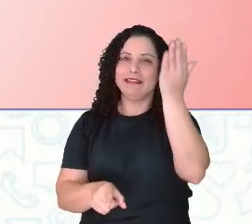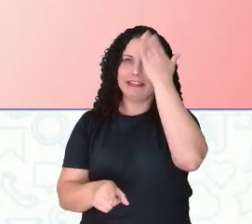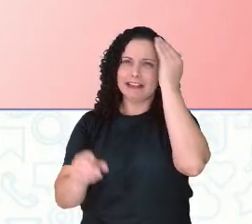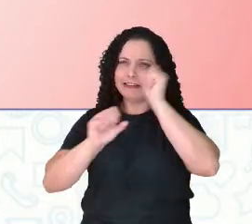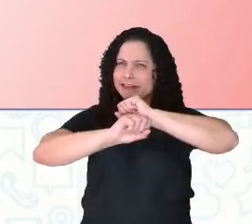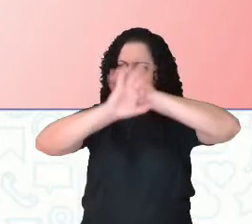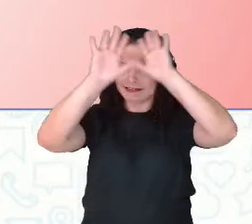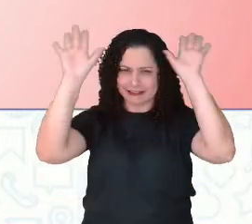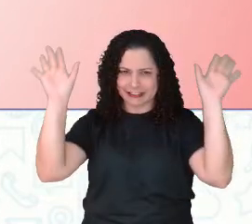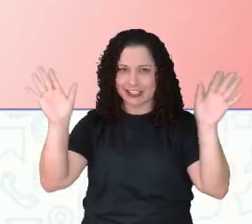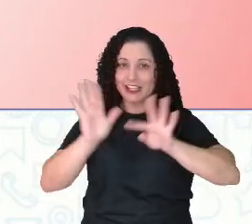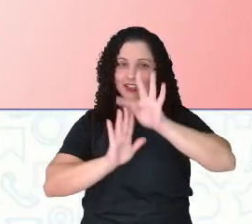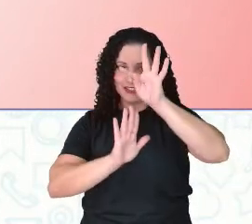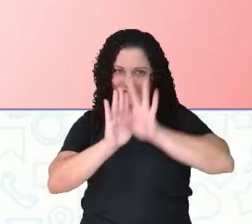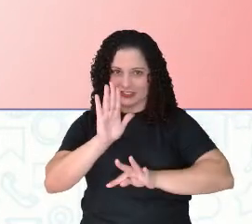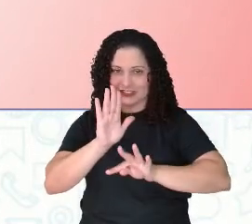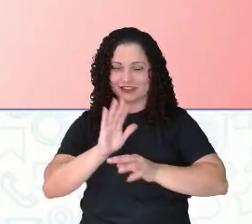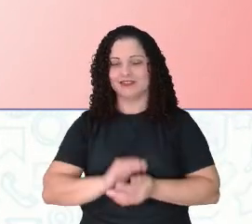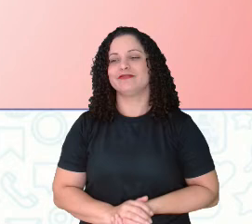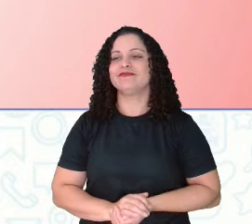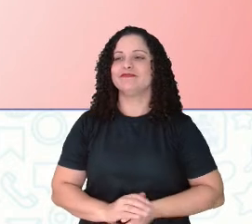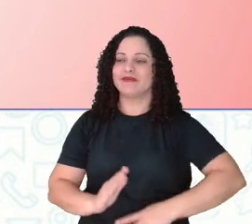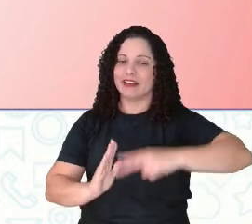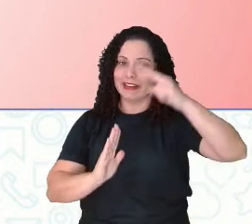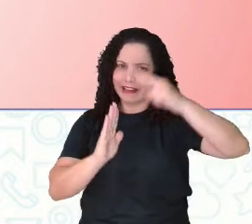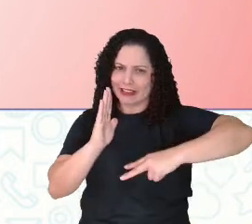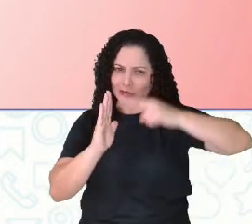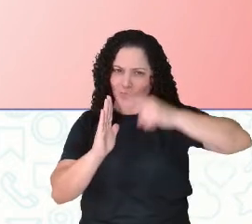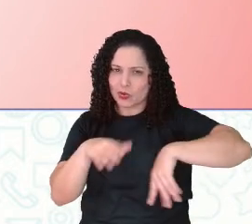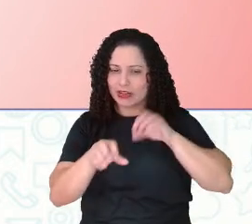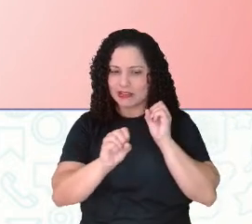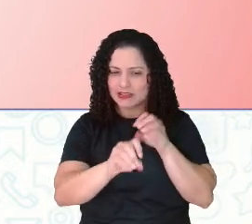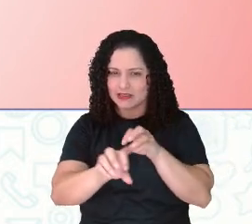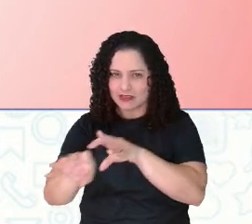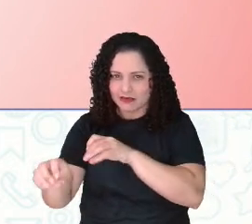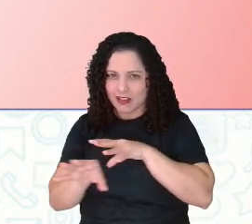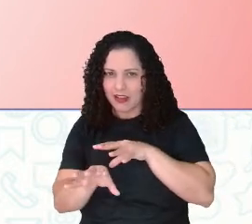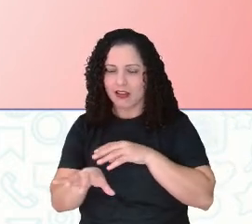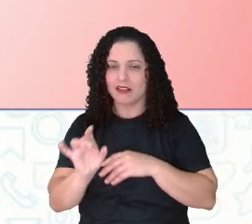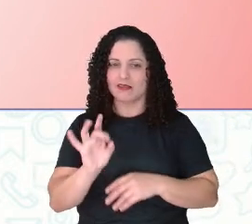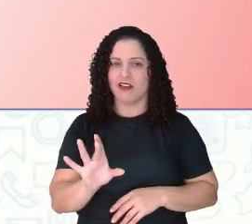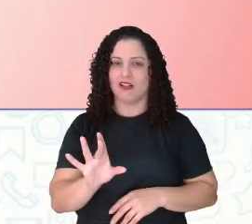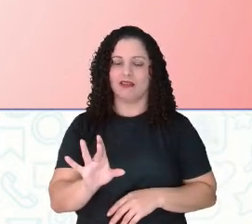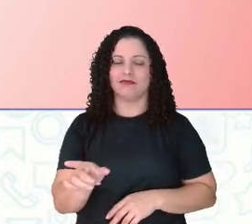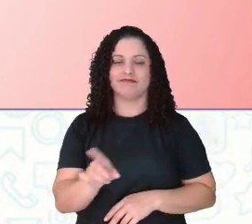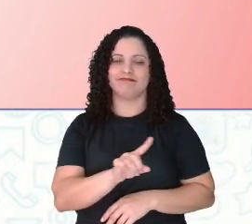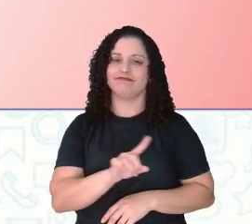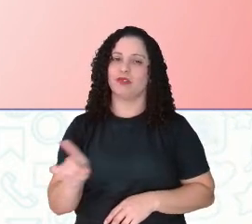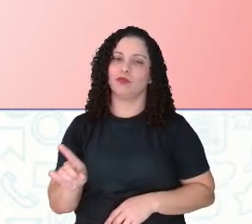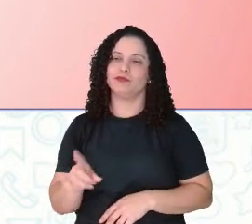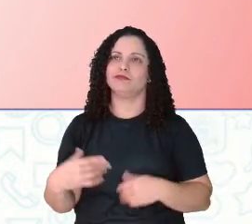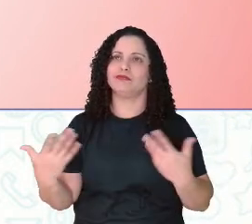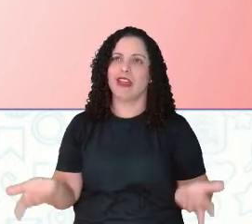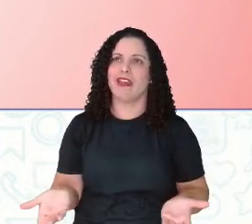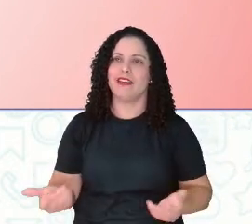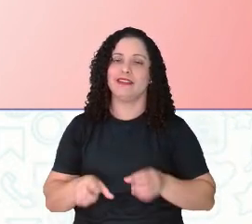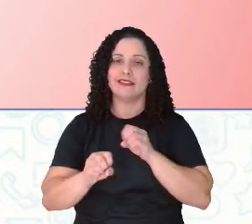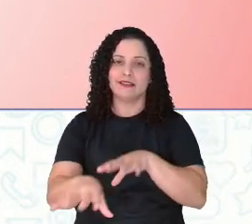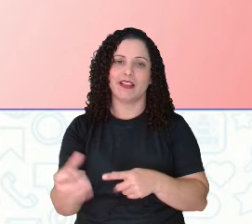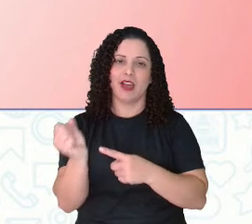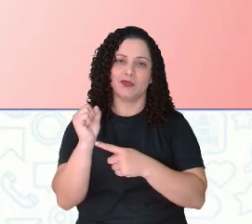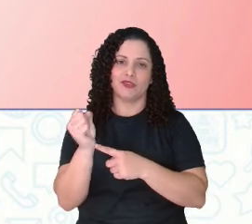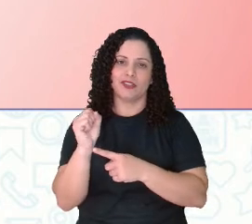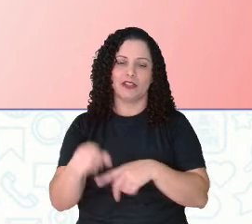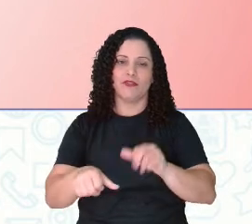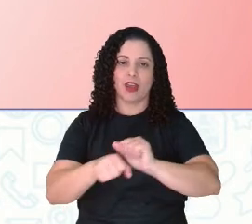compreensão dos textos. Então, leitura não se ensina. Não é como se a gente fosse ensinar aqui substantivo,